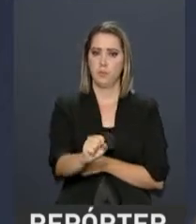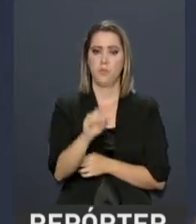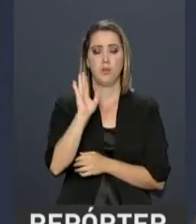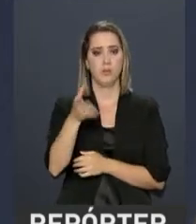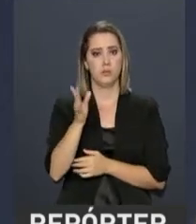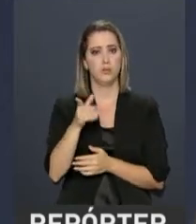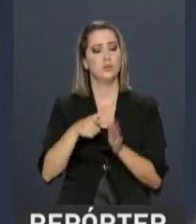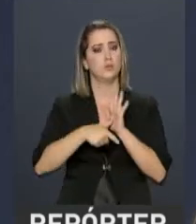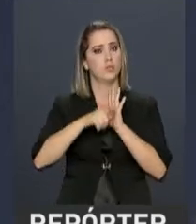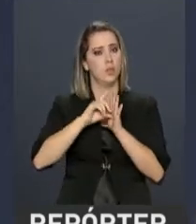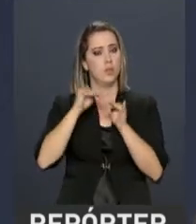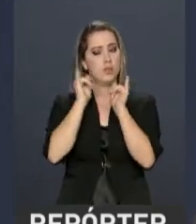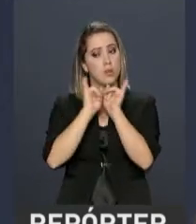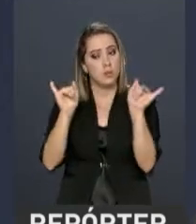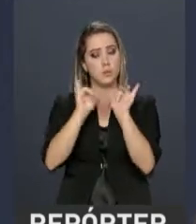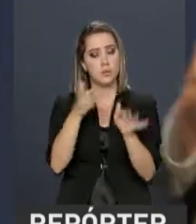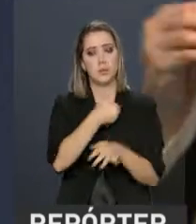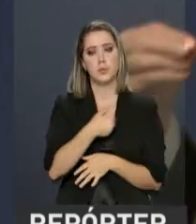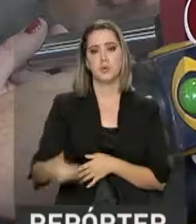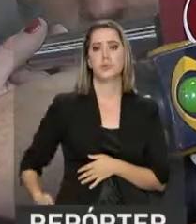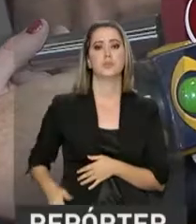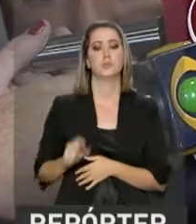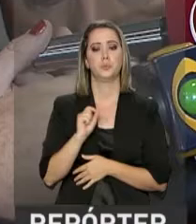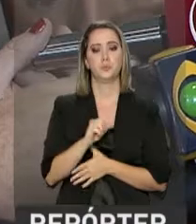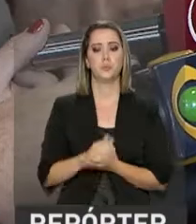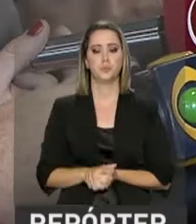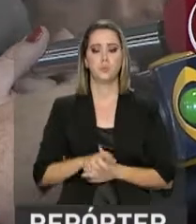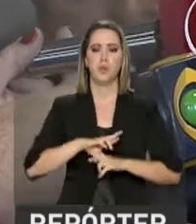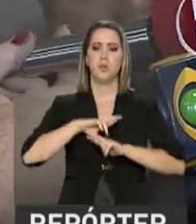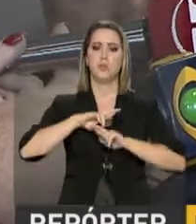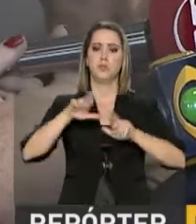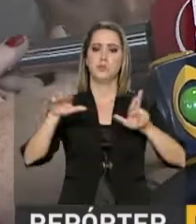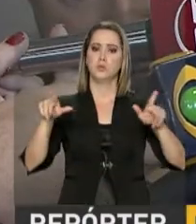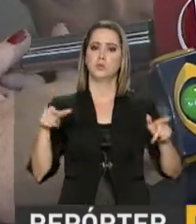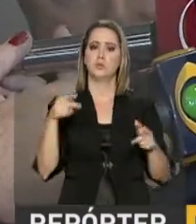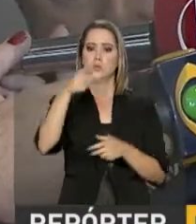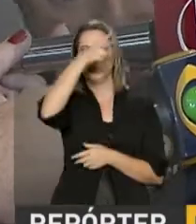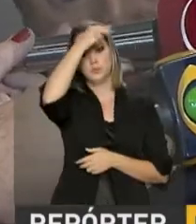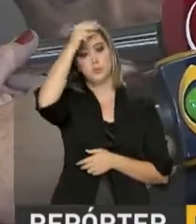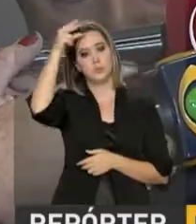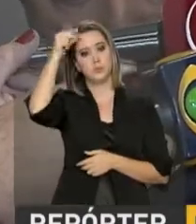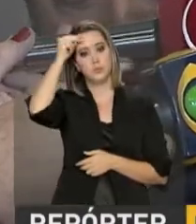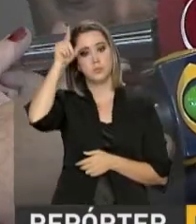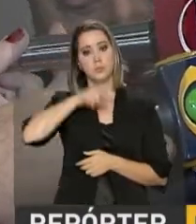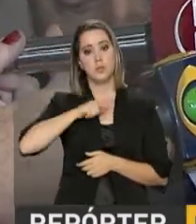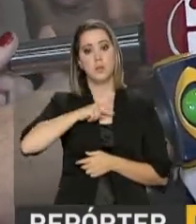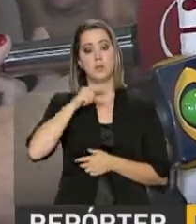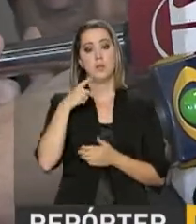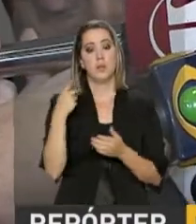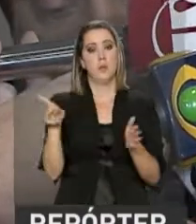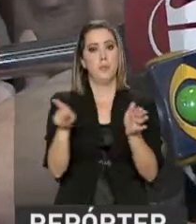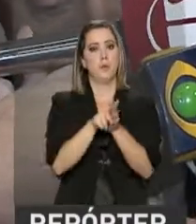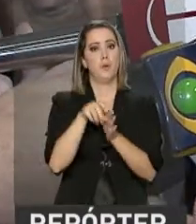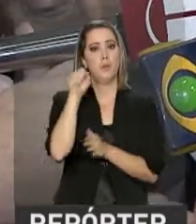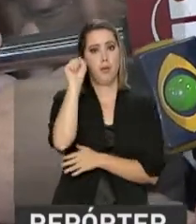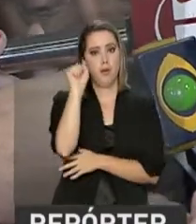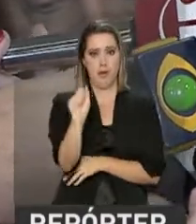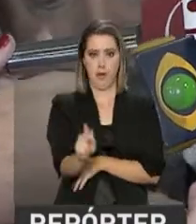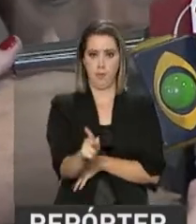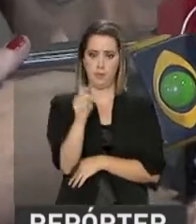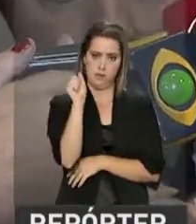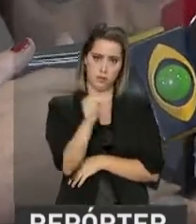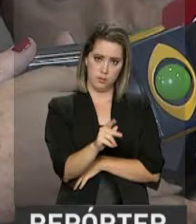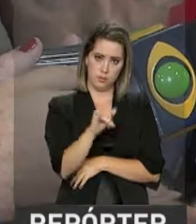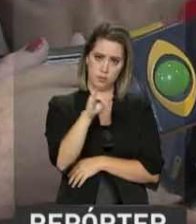já havia sido anunciado pelo governo esta semana. Muitas prefeituras ter um regime de previdência municipal para